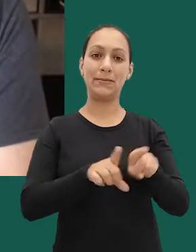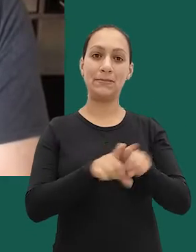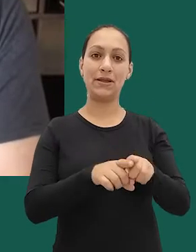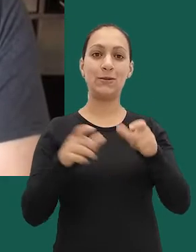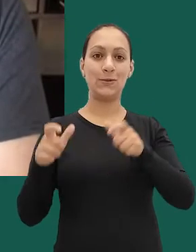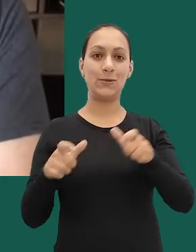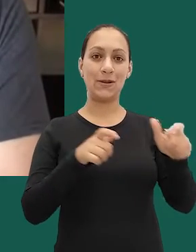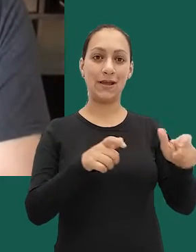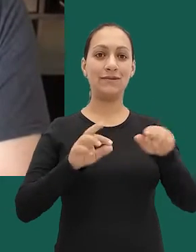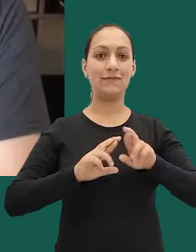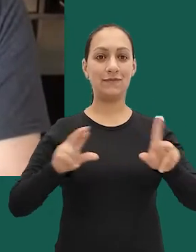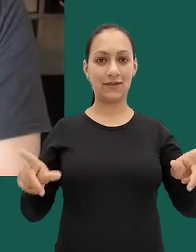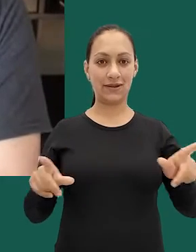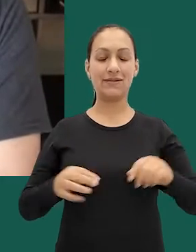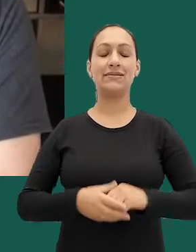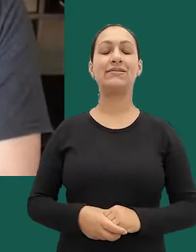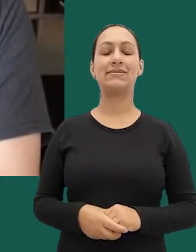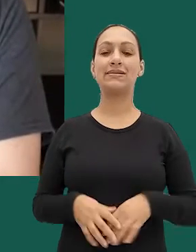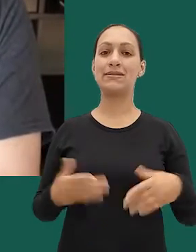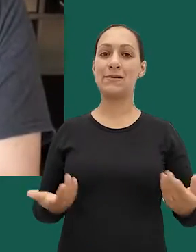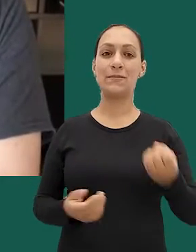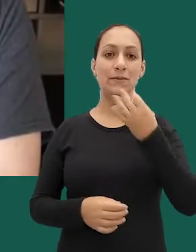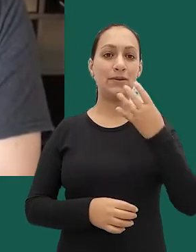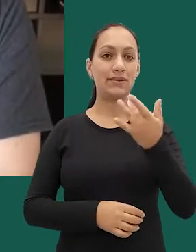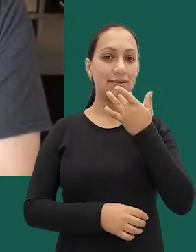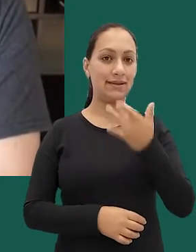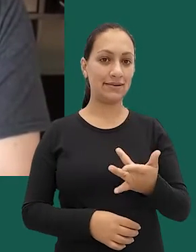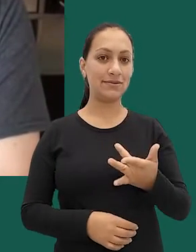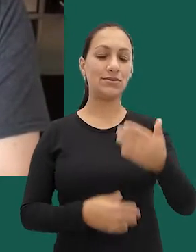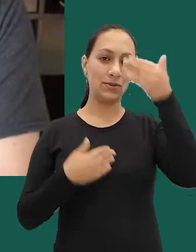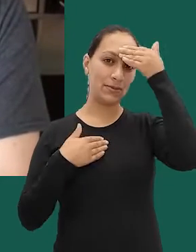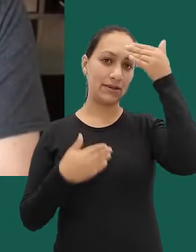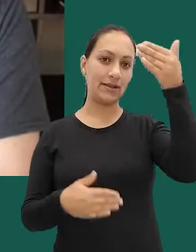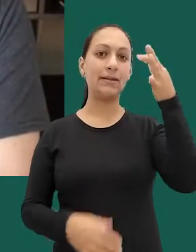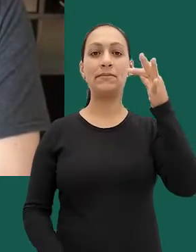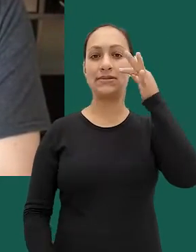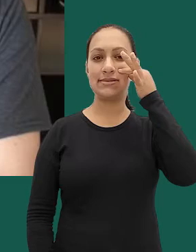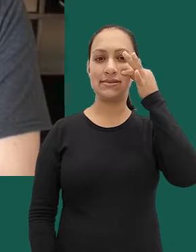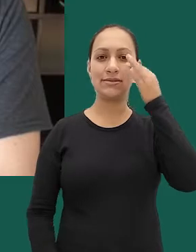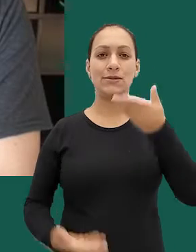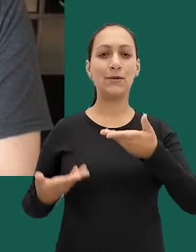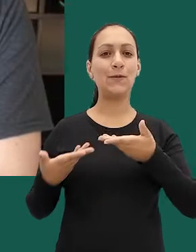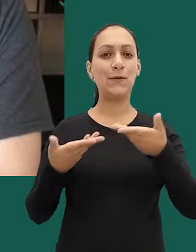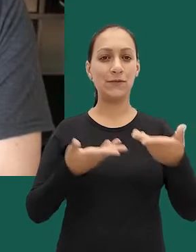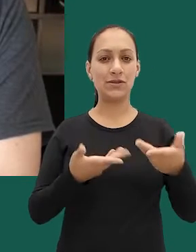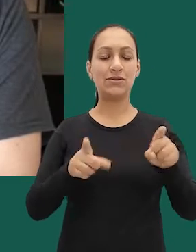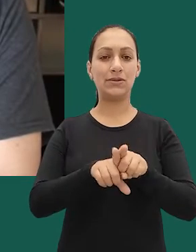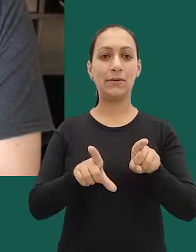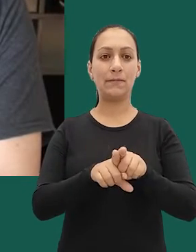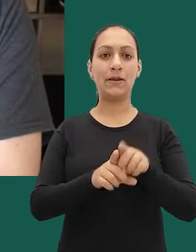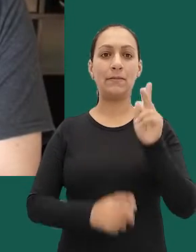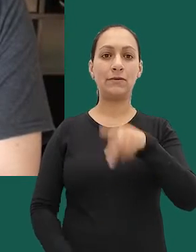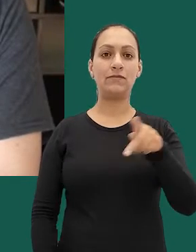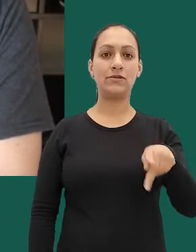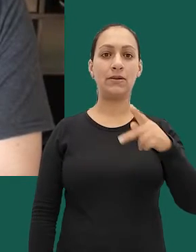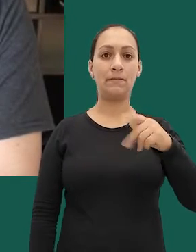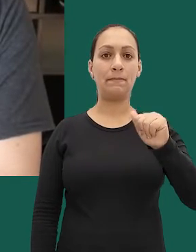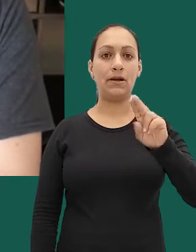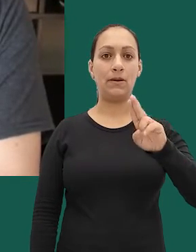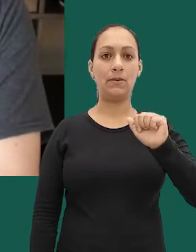Muito obrigada pela presença e pelo convite. A professora Paula Kundari, da Diretoria de Relações Internacionais, que é responsável, na verdade,